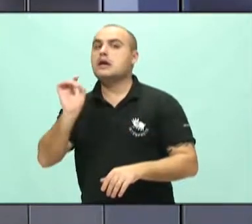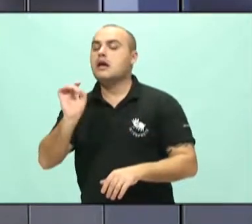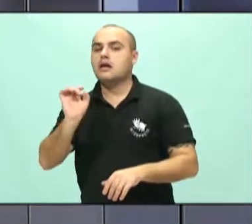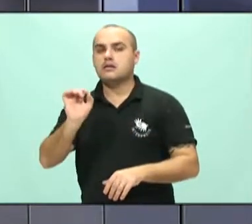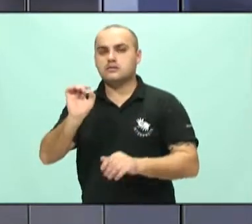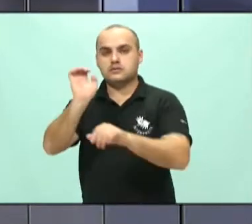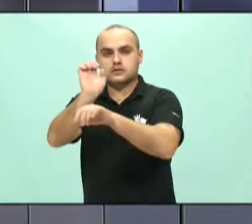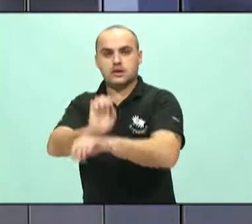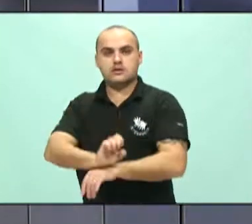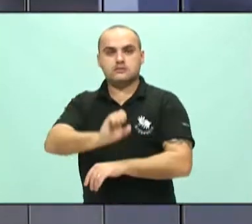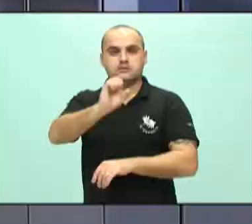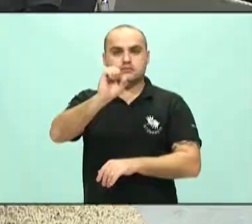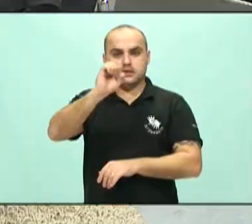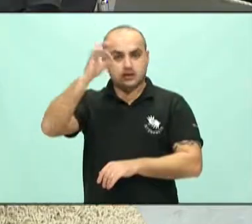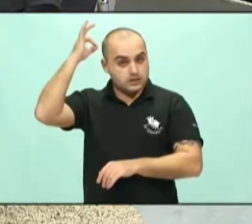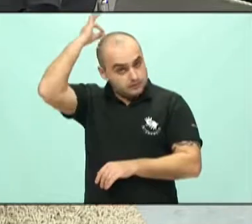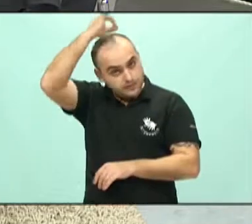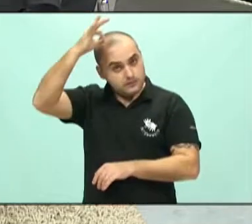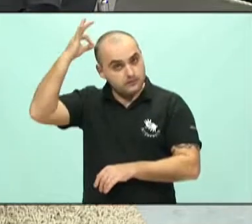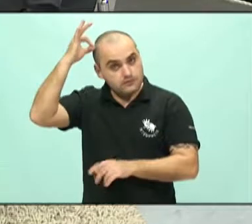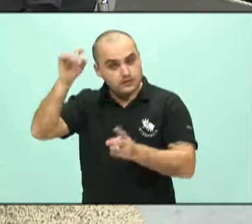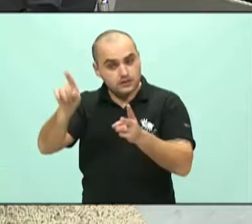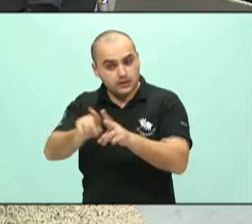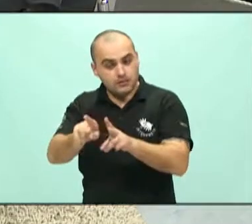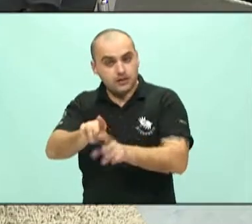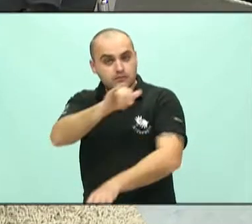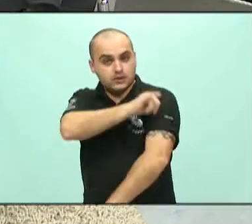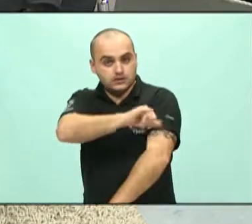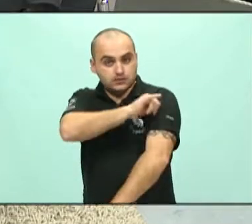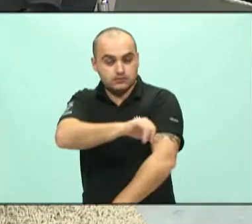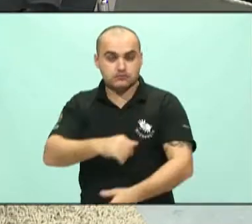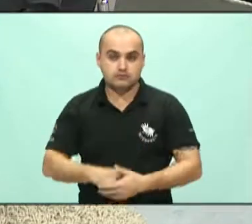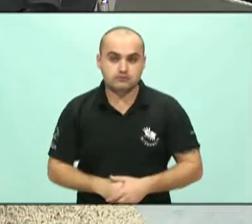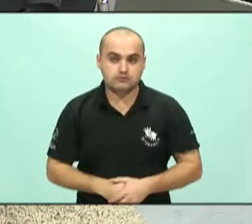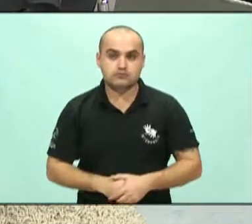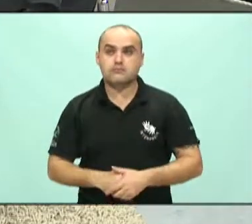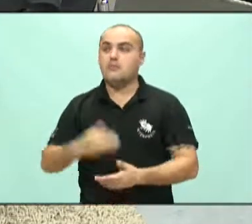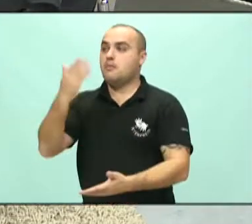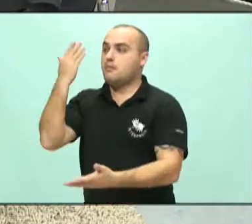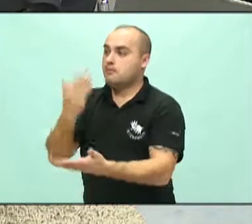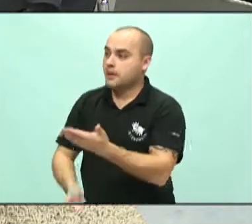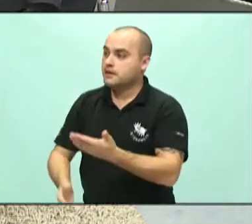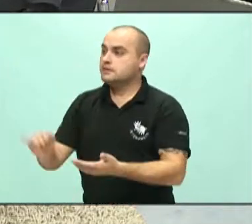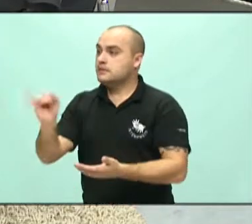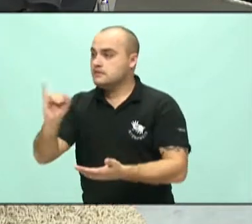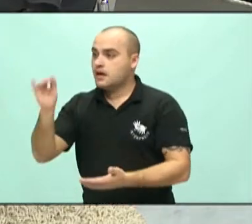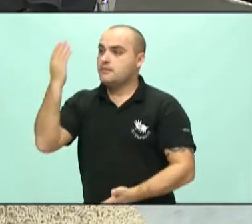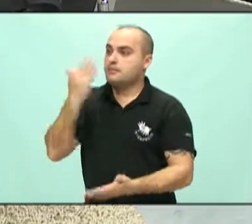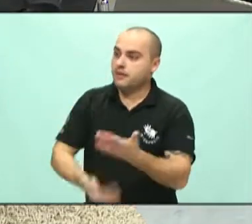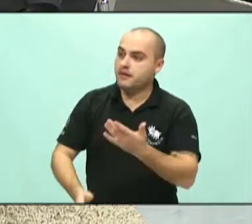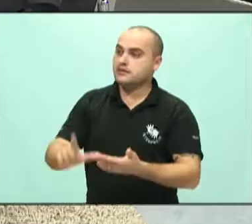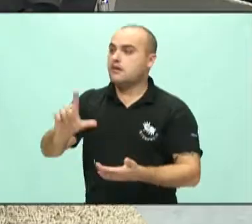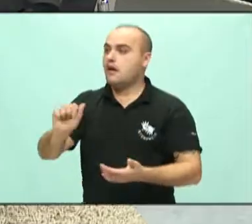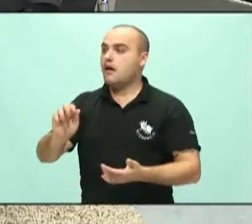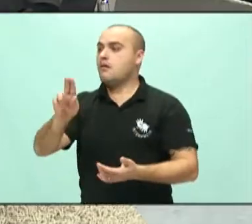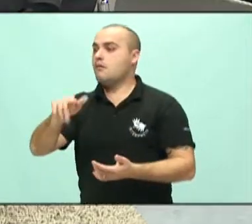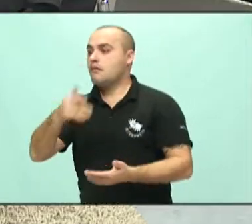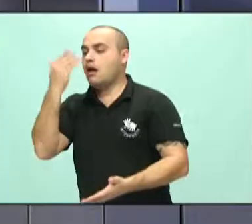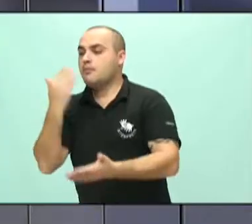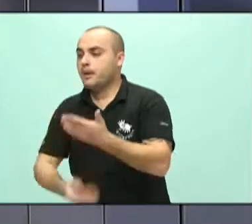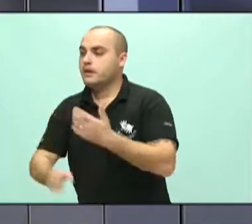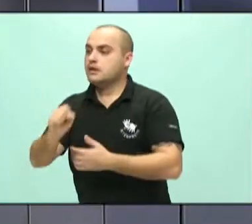Espírito Santo e o Rio de Janeiro. Aí ganham então, eles, perde Itajaí, nós, perde Laguna, perde Santa Catarina, perde todo